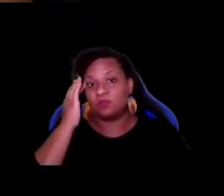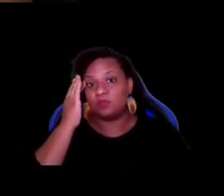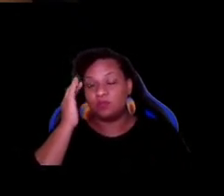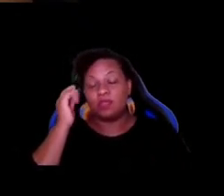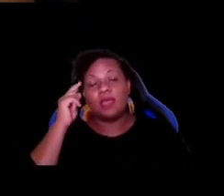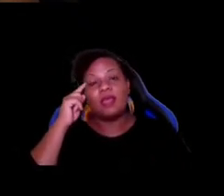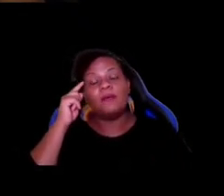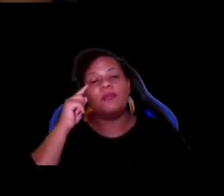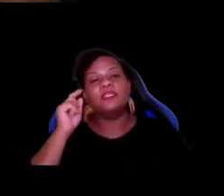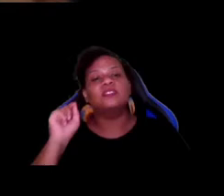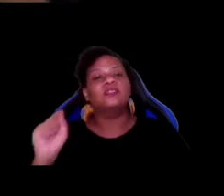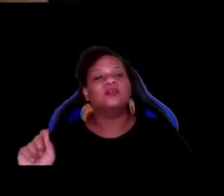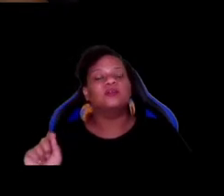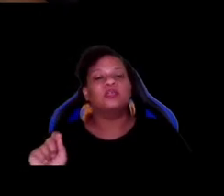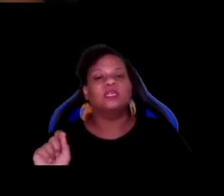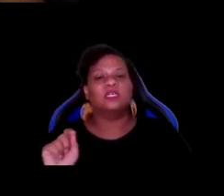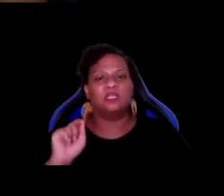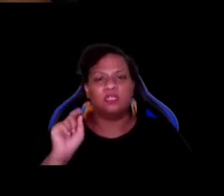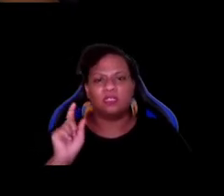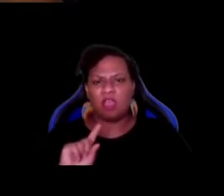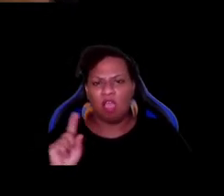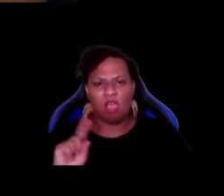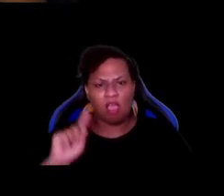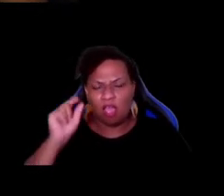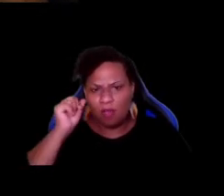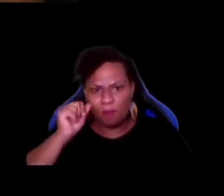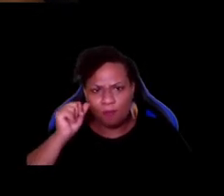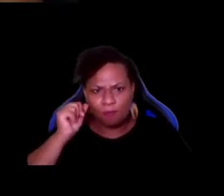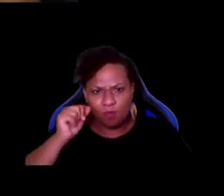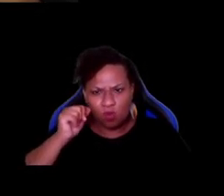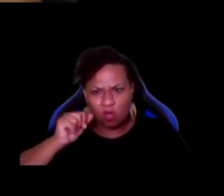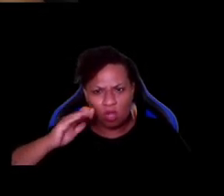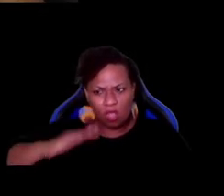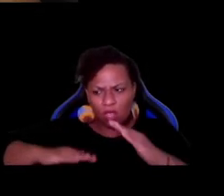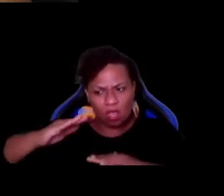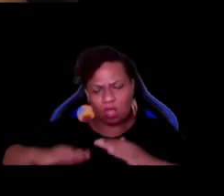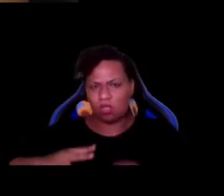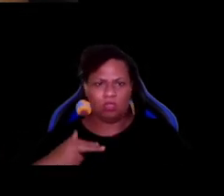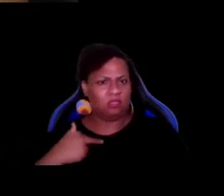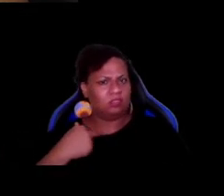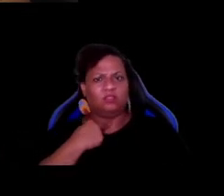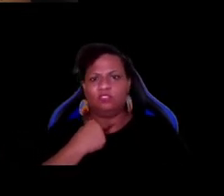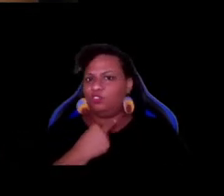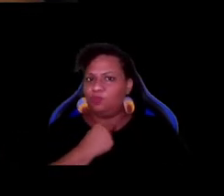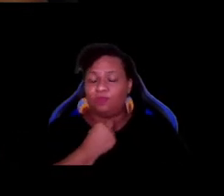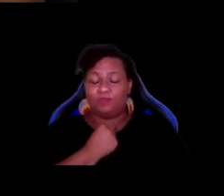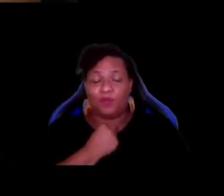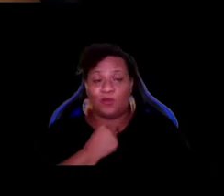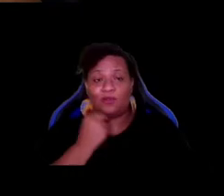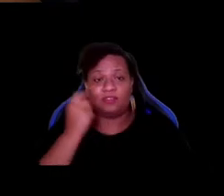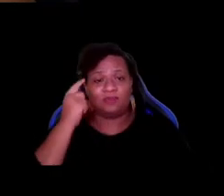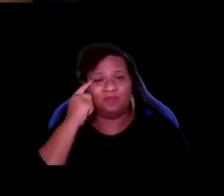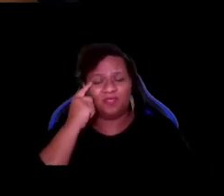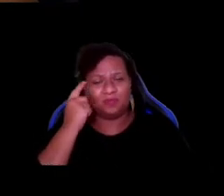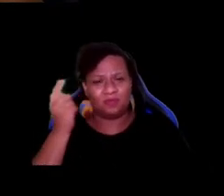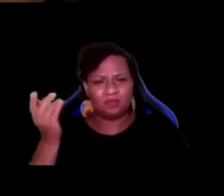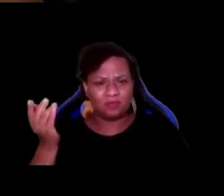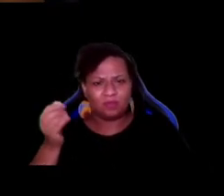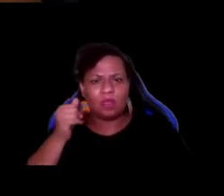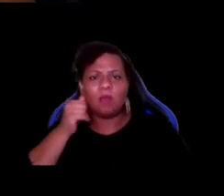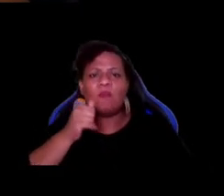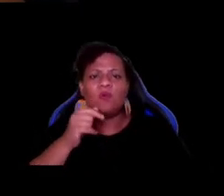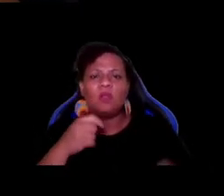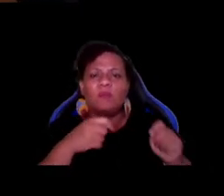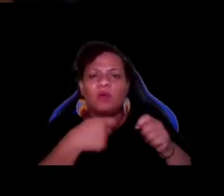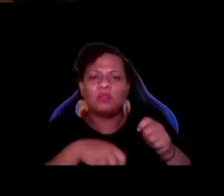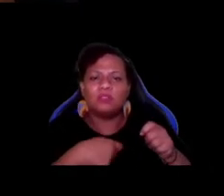que mulheres não podiam tocar tambor, né? Tinham que ser... tocar o